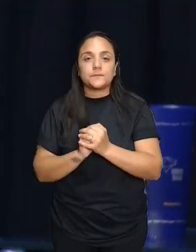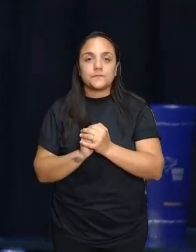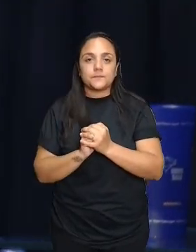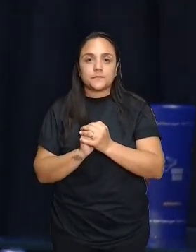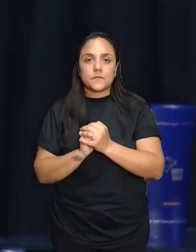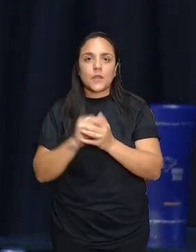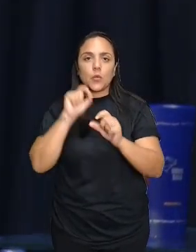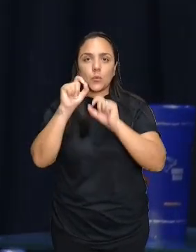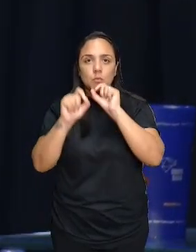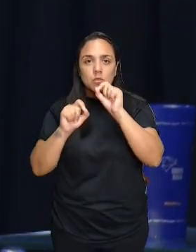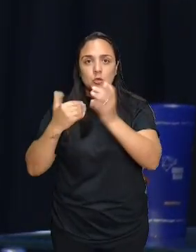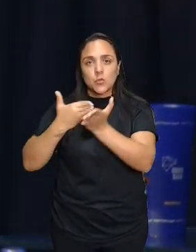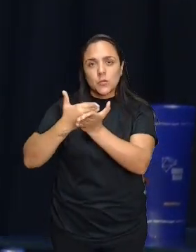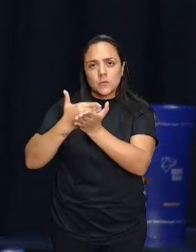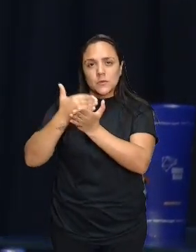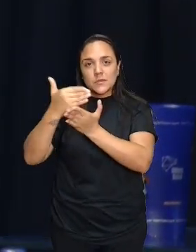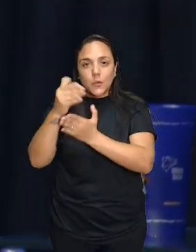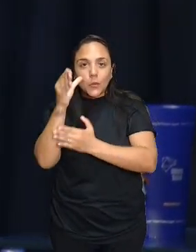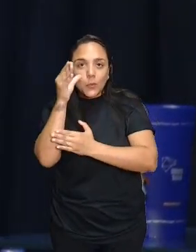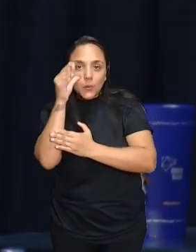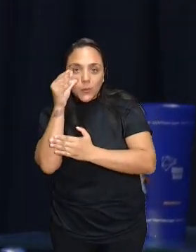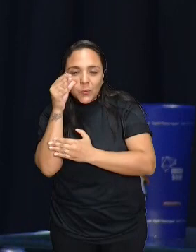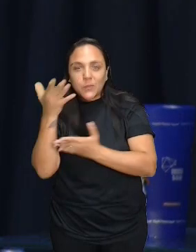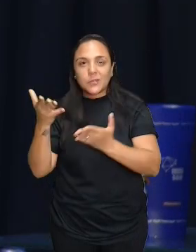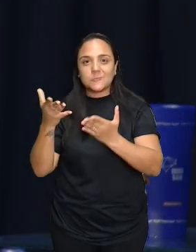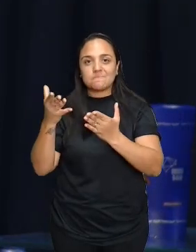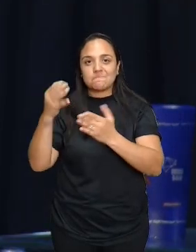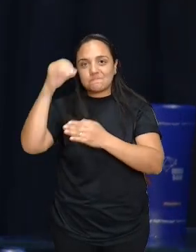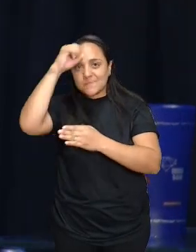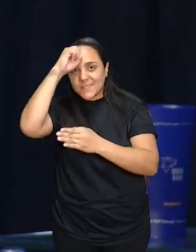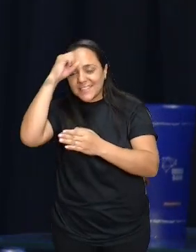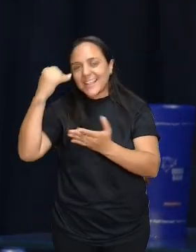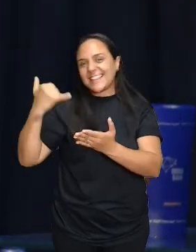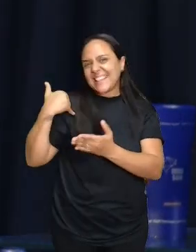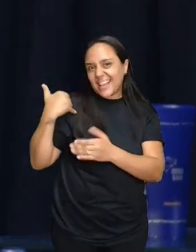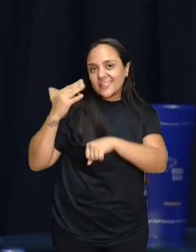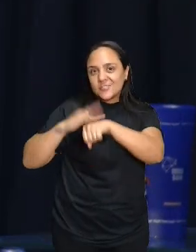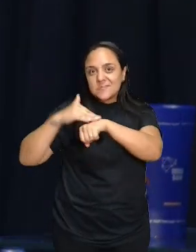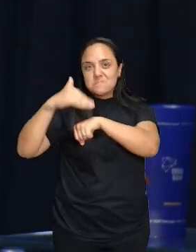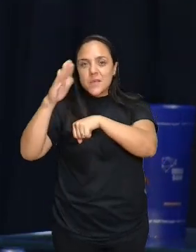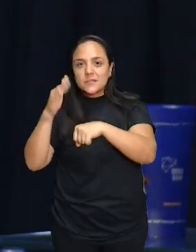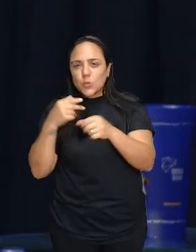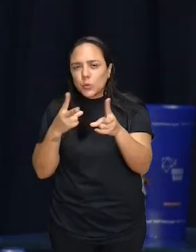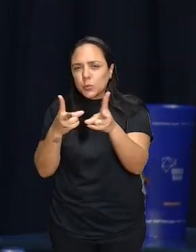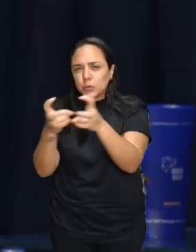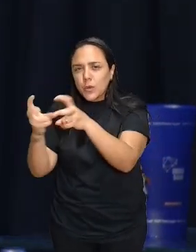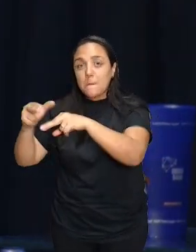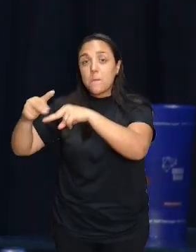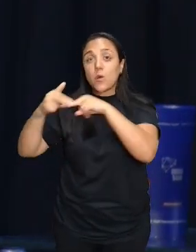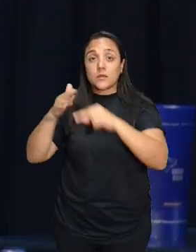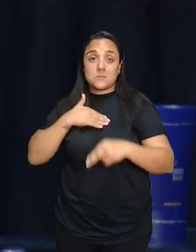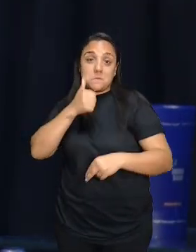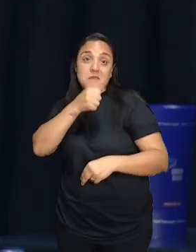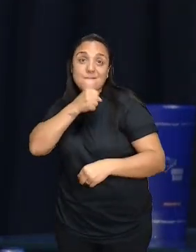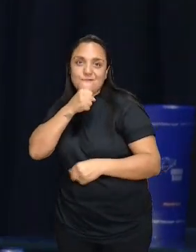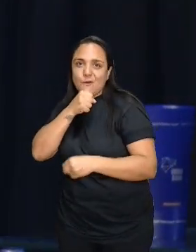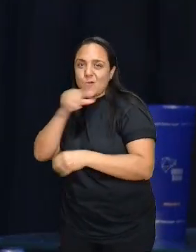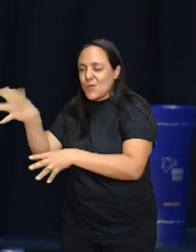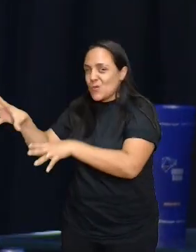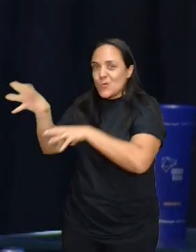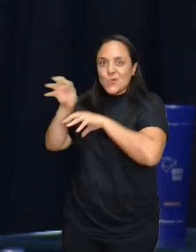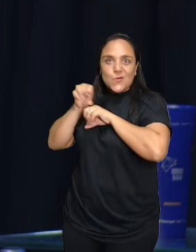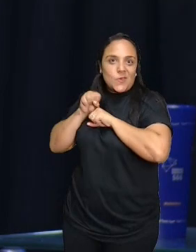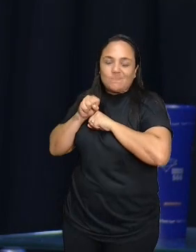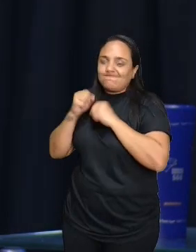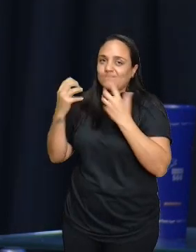estava começando a me interessar pelo assunto de envelhecimento e longevidade por causa da minha avó, que foi minha grande inspiração, porque ela trabalhou até os